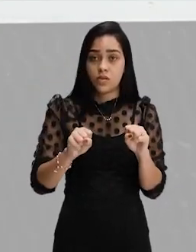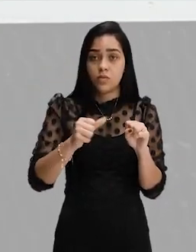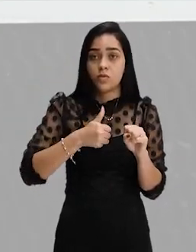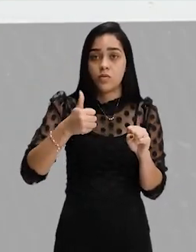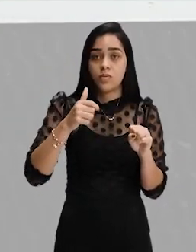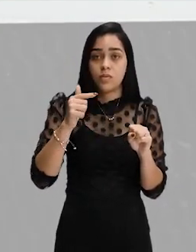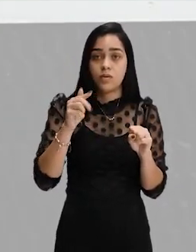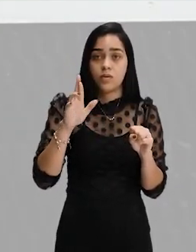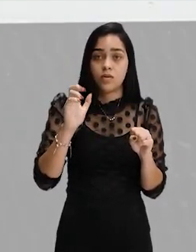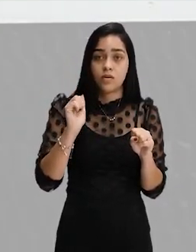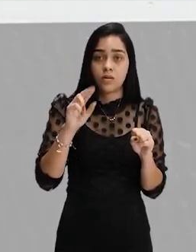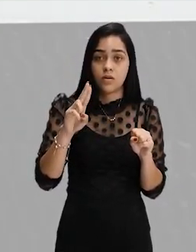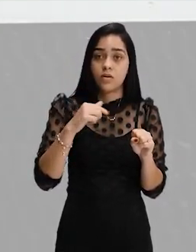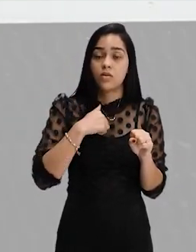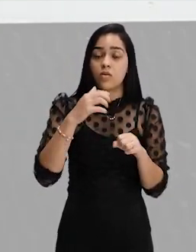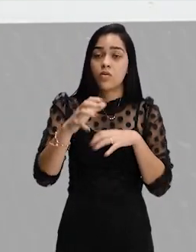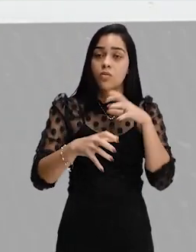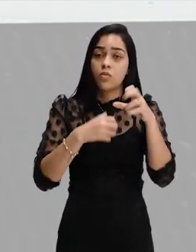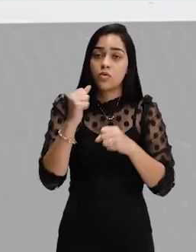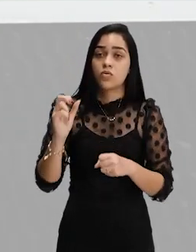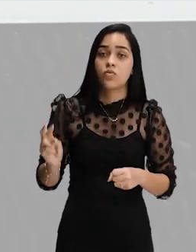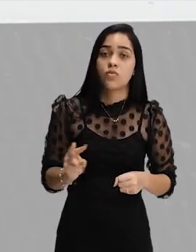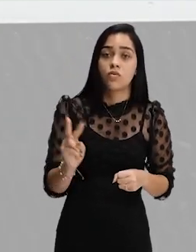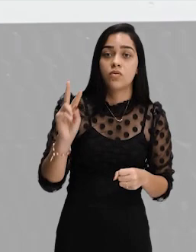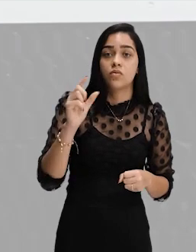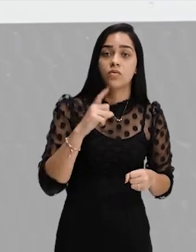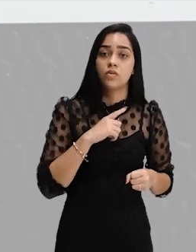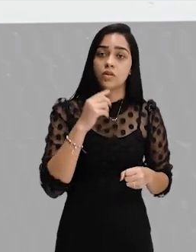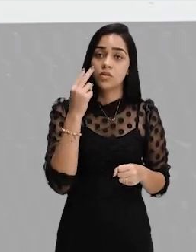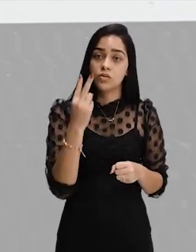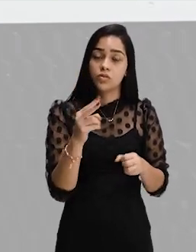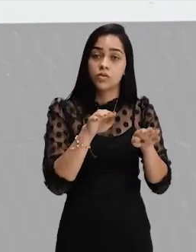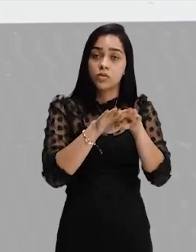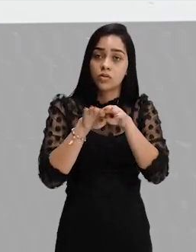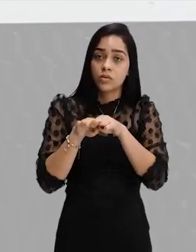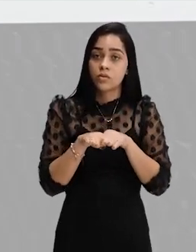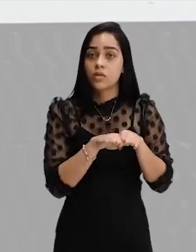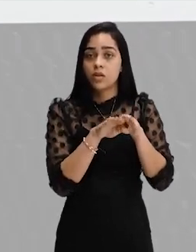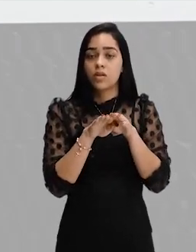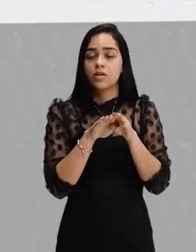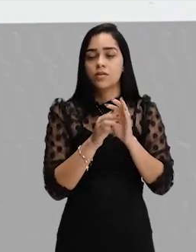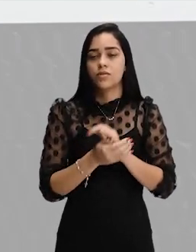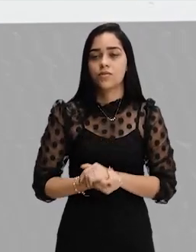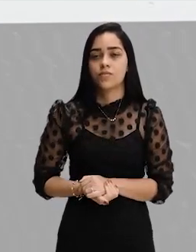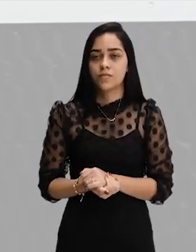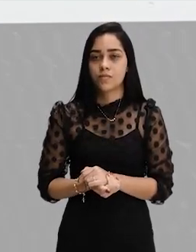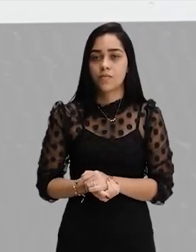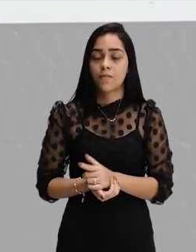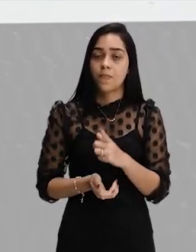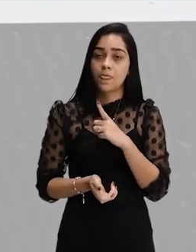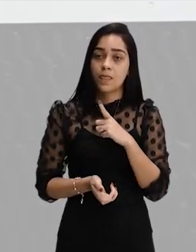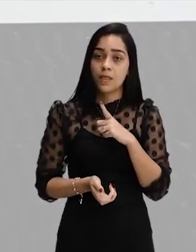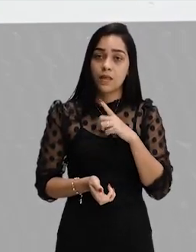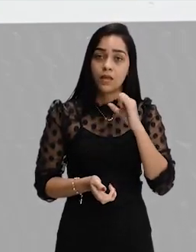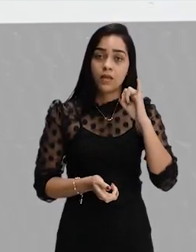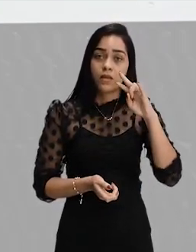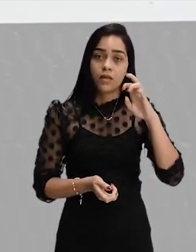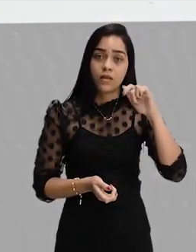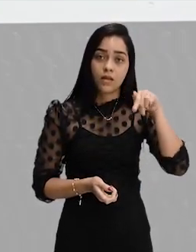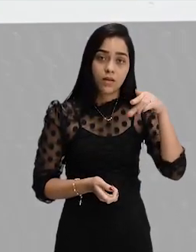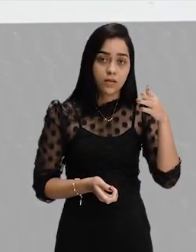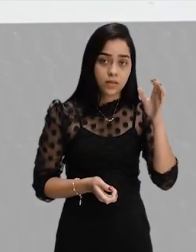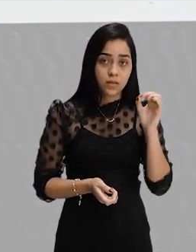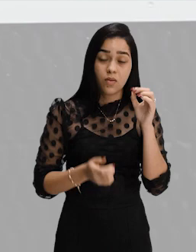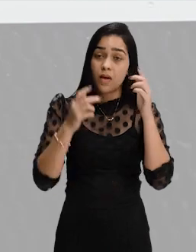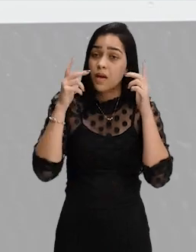primeiro grau, eu busco valores que satisfazem as duas igualdades. E aqui, na questão da inequação, é a mesma